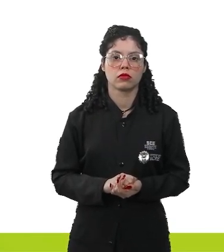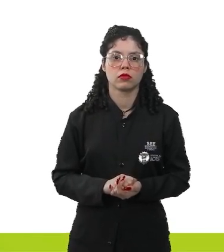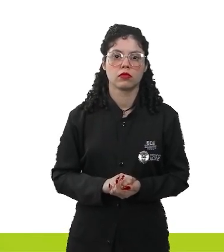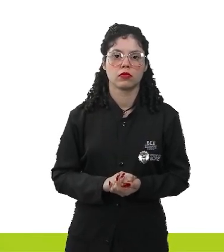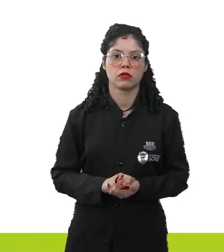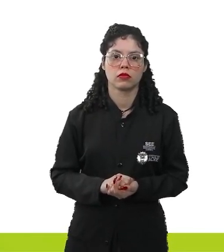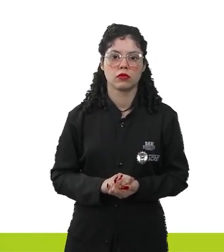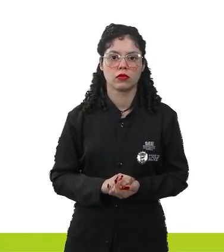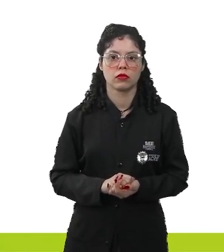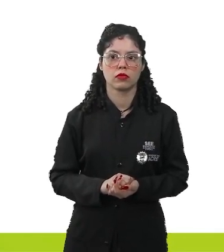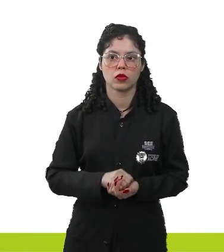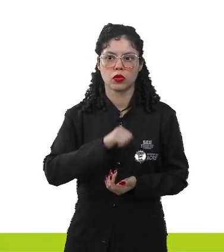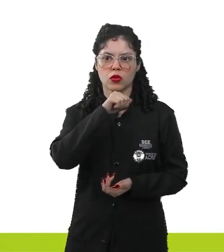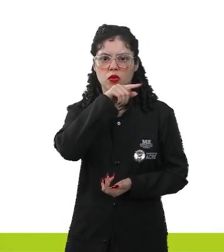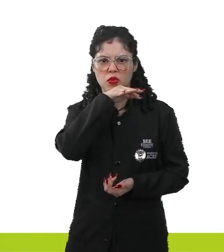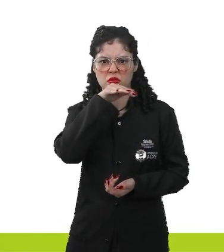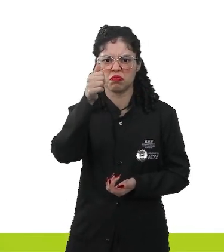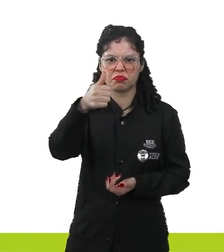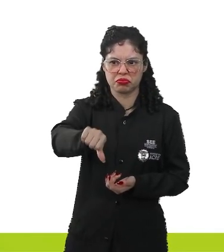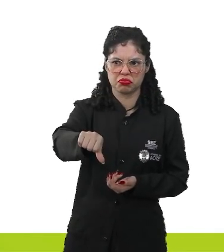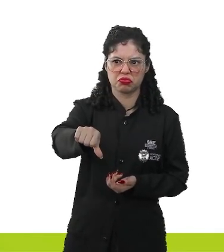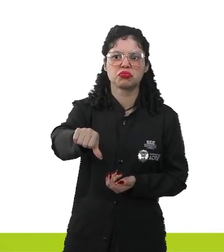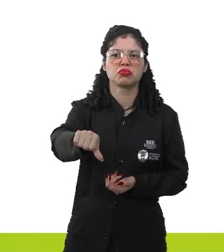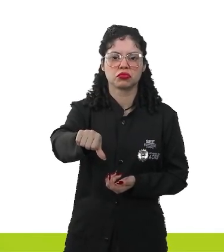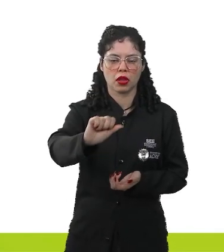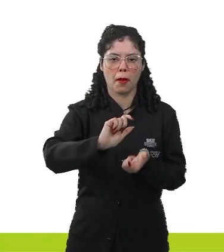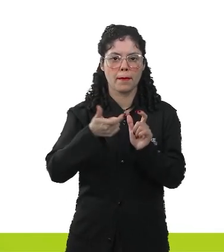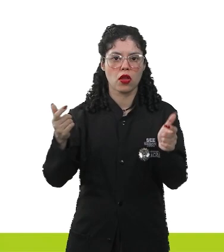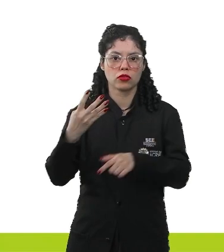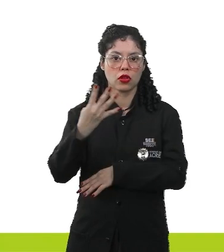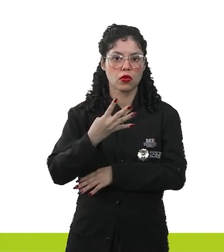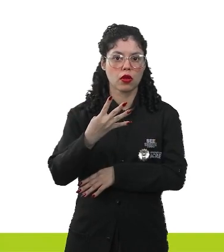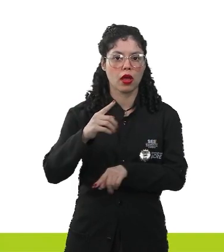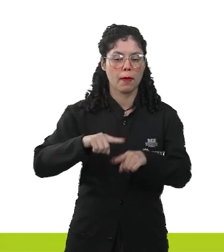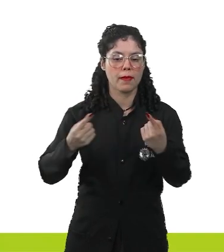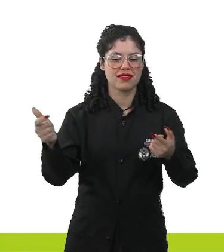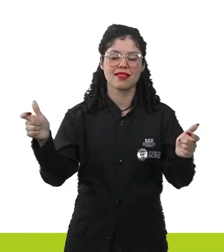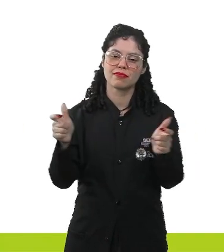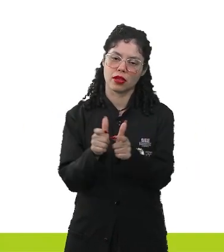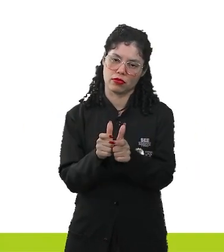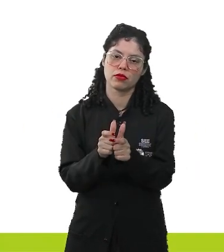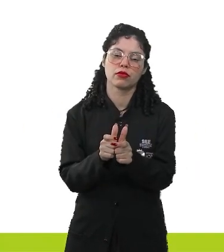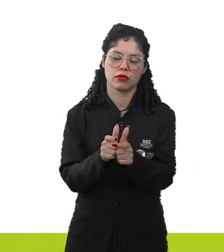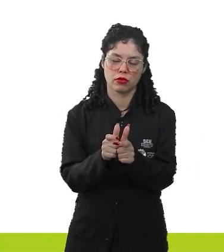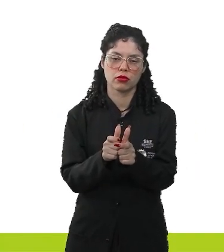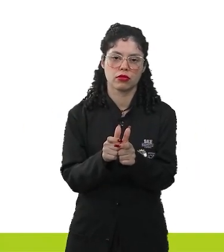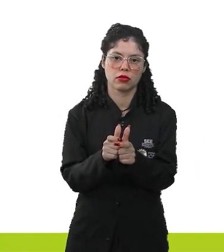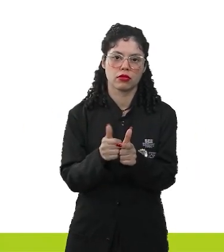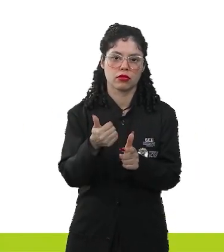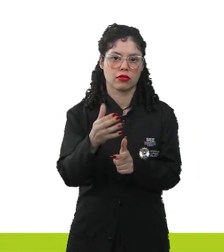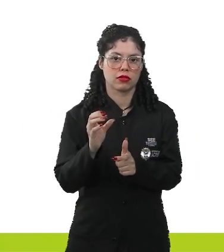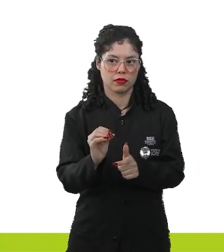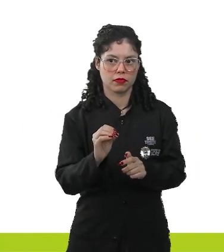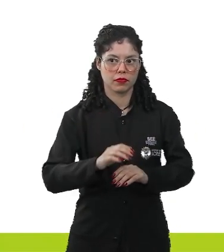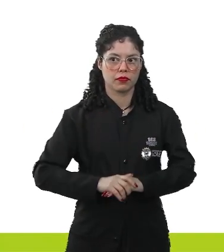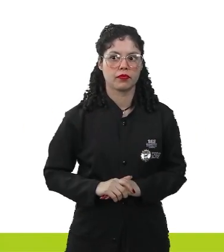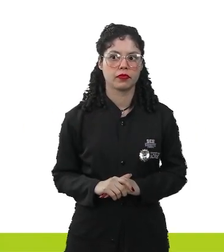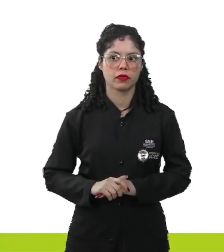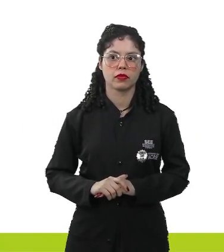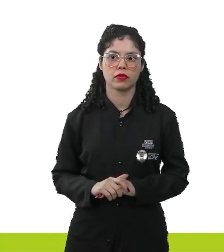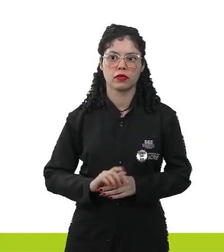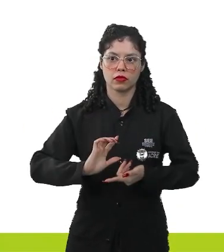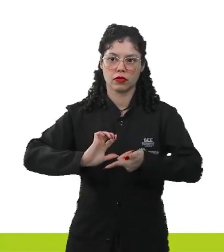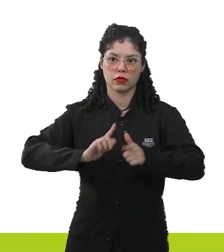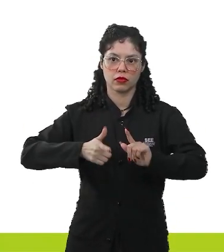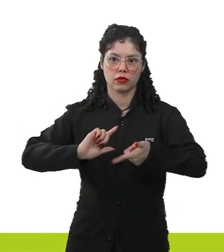modo ruim. Está maior do que 4, mas é menor do que 10. Então, a